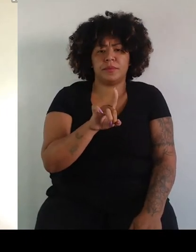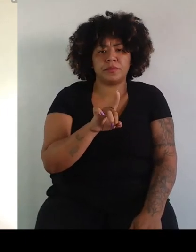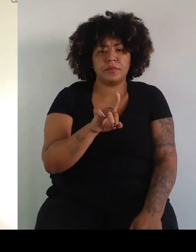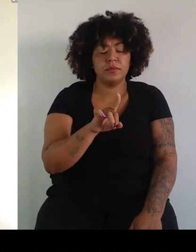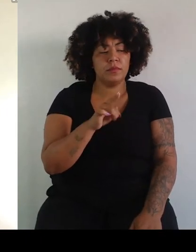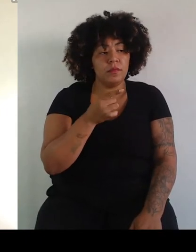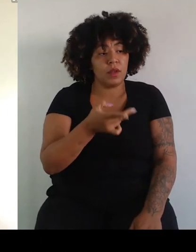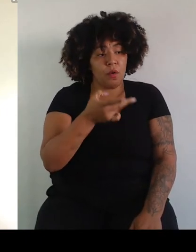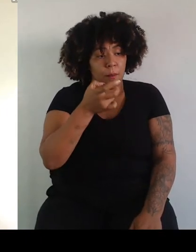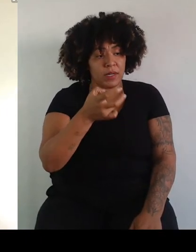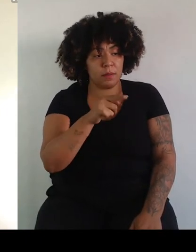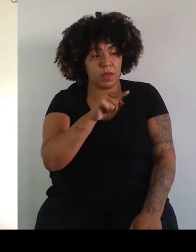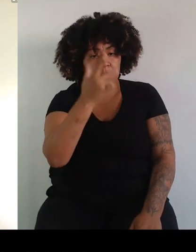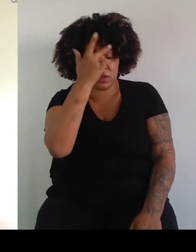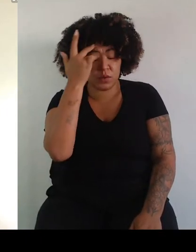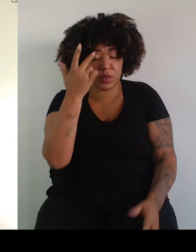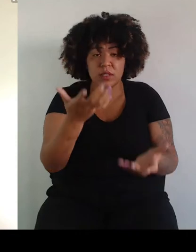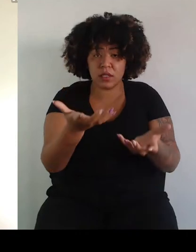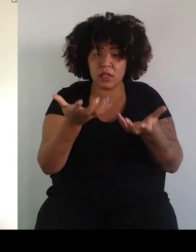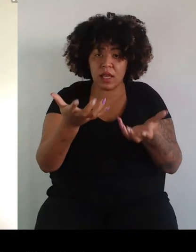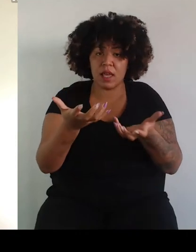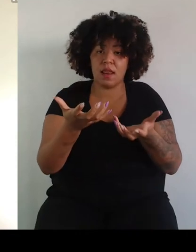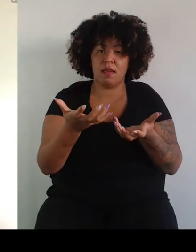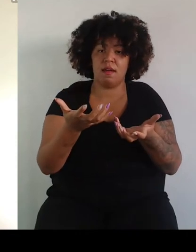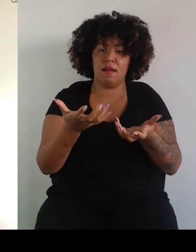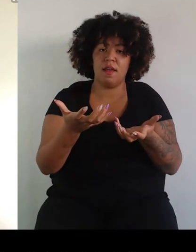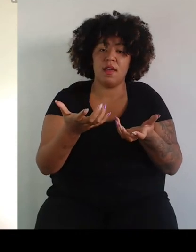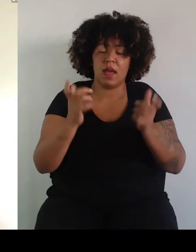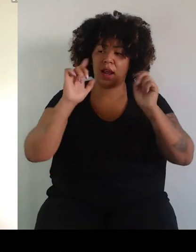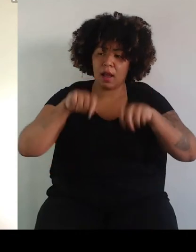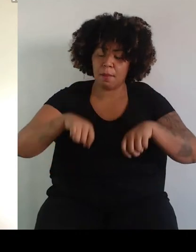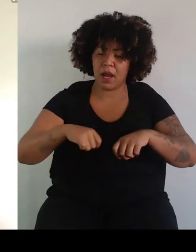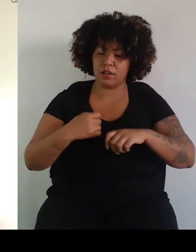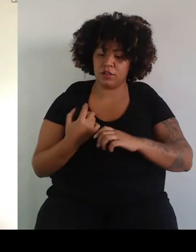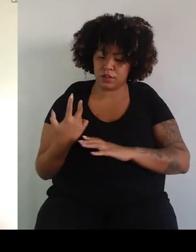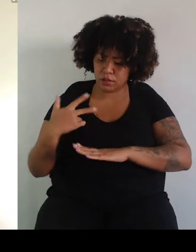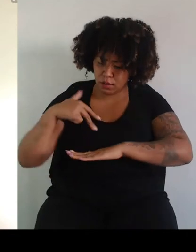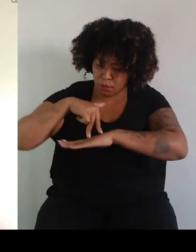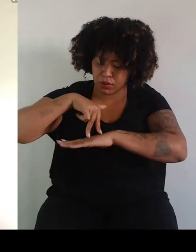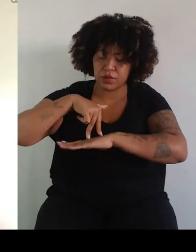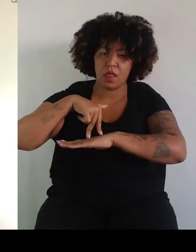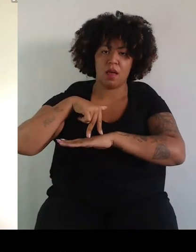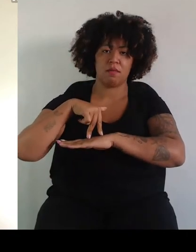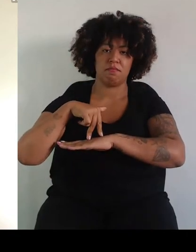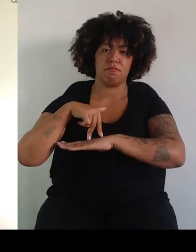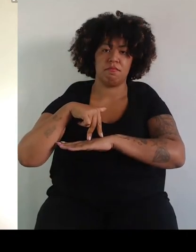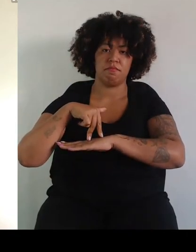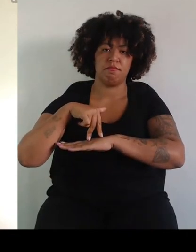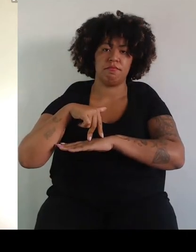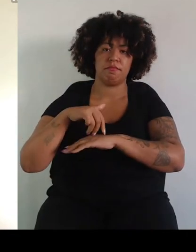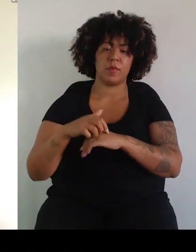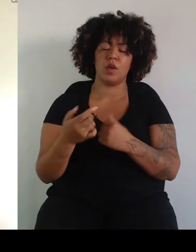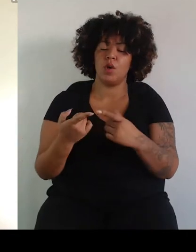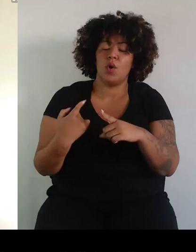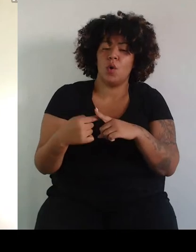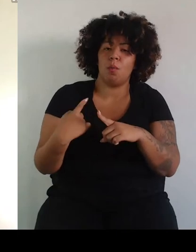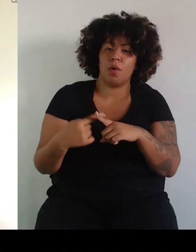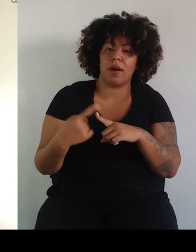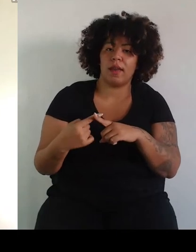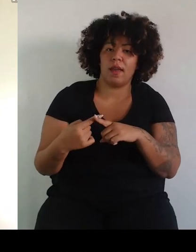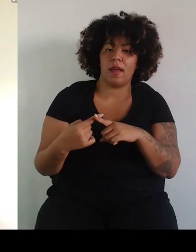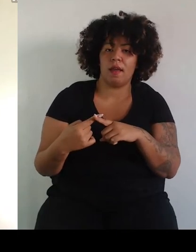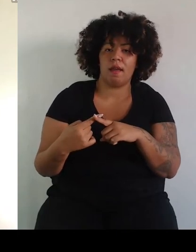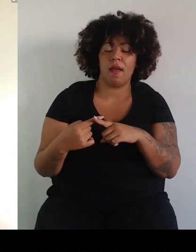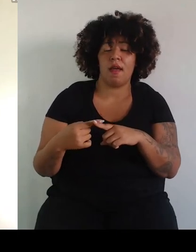estavam assumindo a sua capacidade de dizer porque aprendi que tão